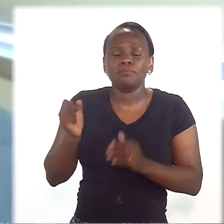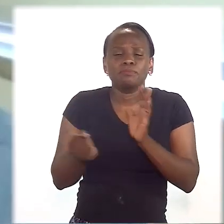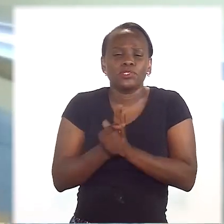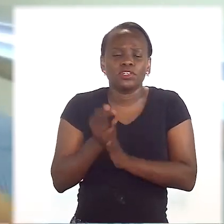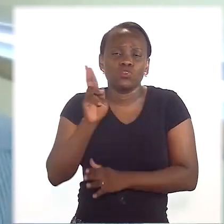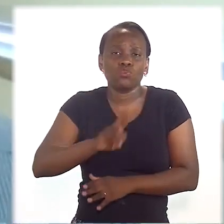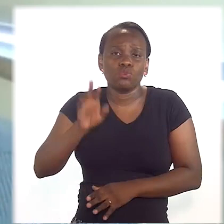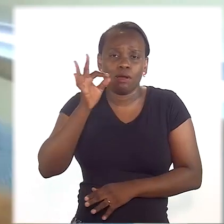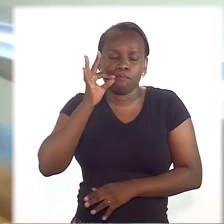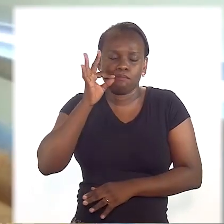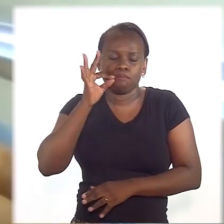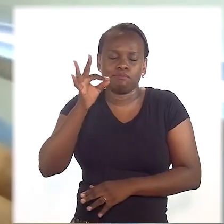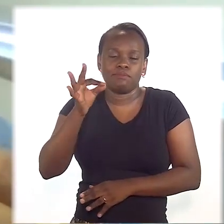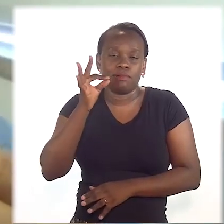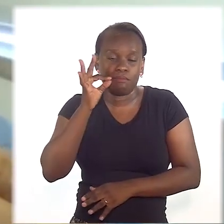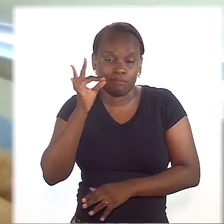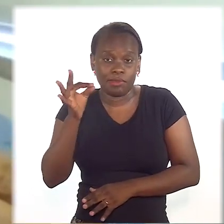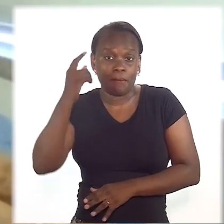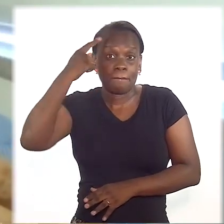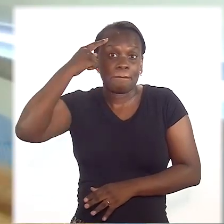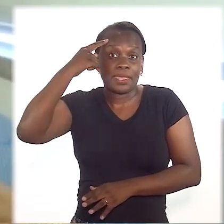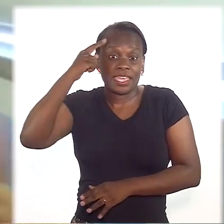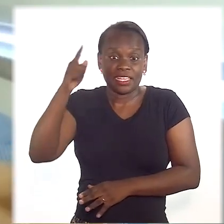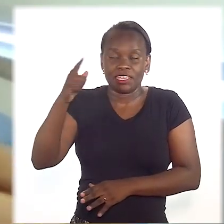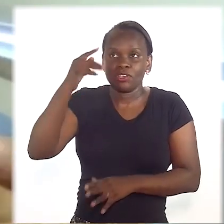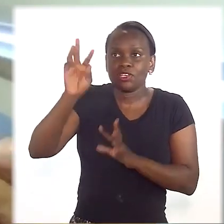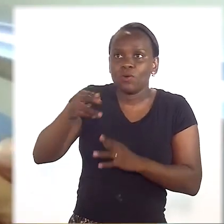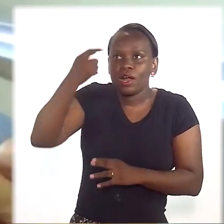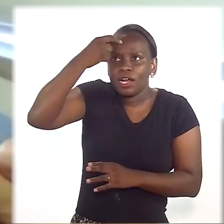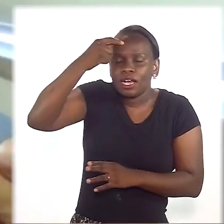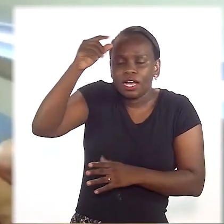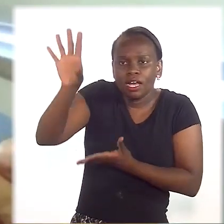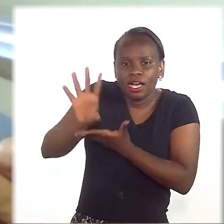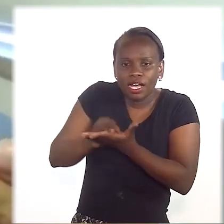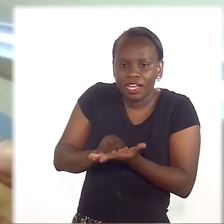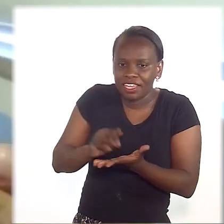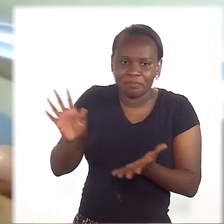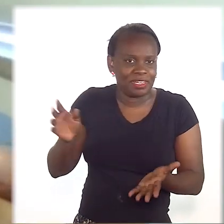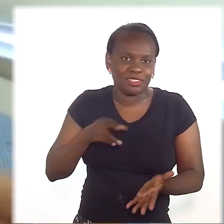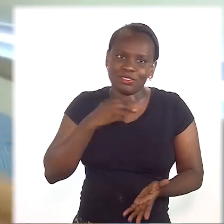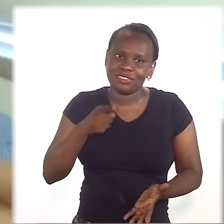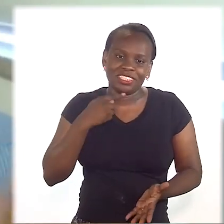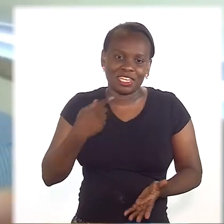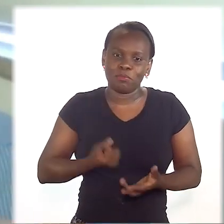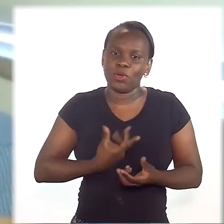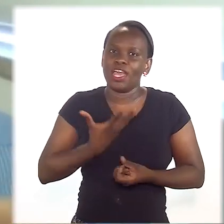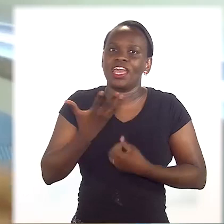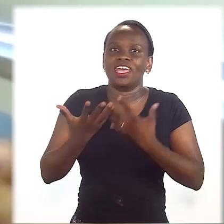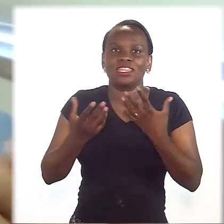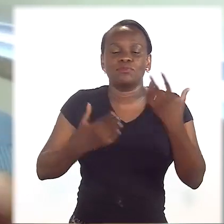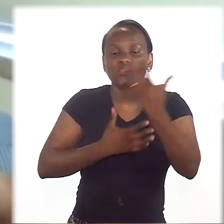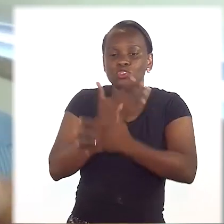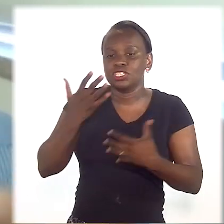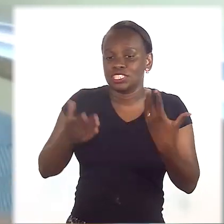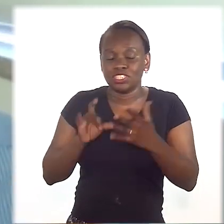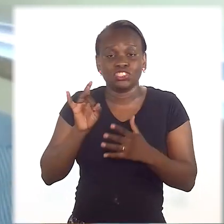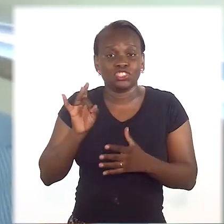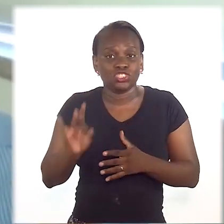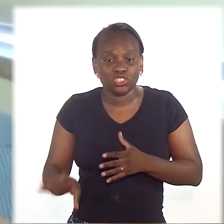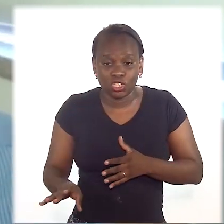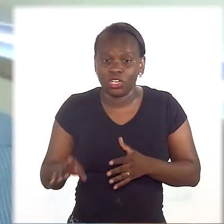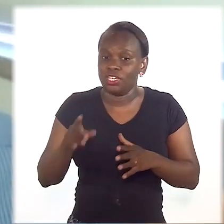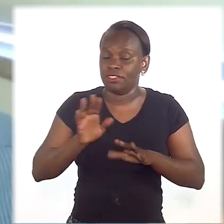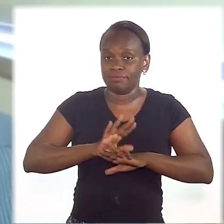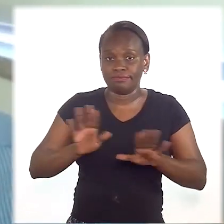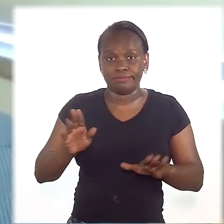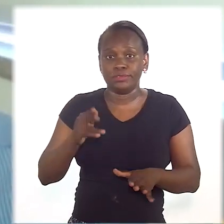vezes, usando a maconha e querendo ter essa criatividade, ele não vai ser um poeta, não vai ser um músico, ele vai ser